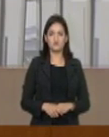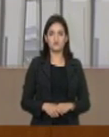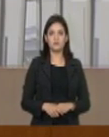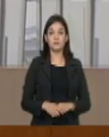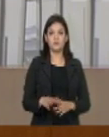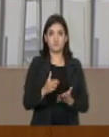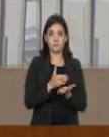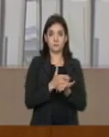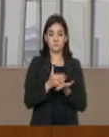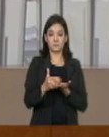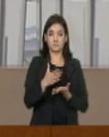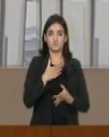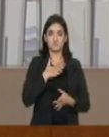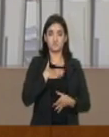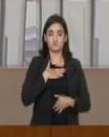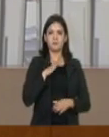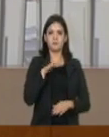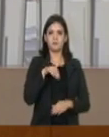Inicio o meu voto